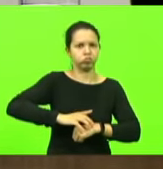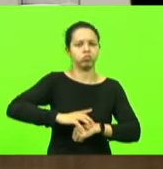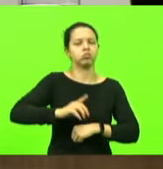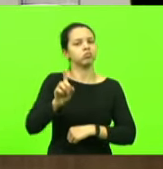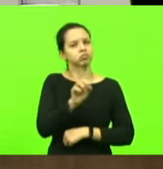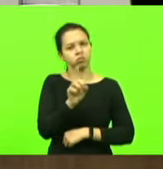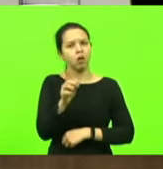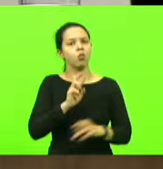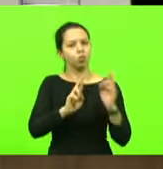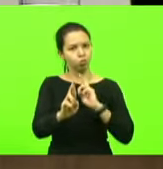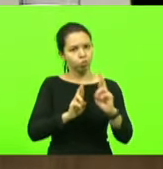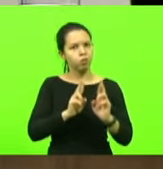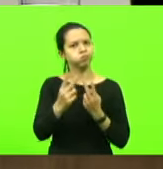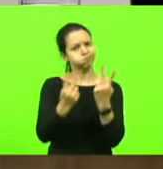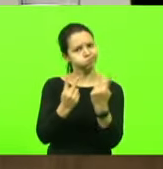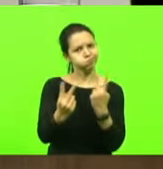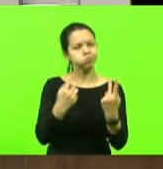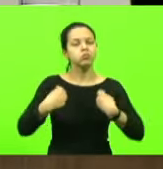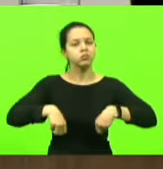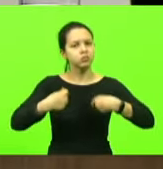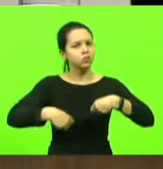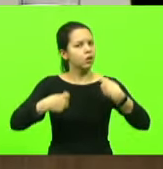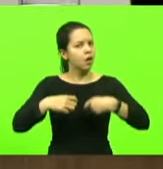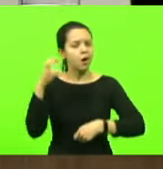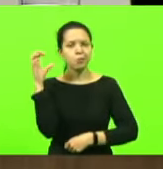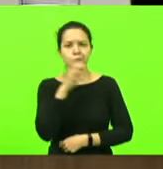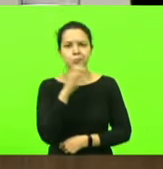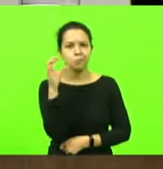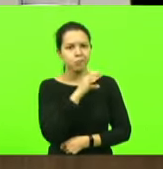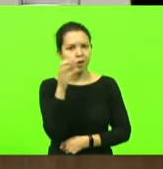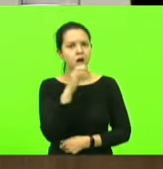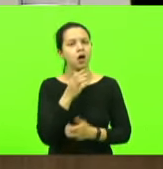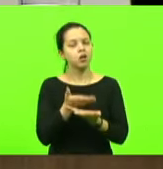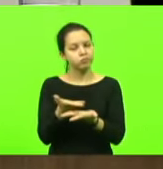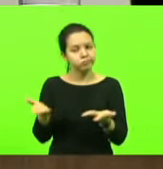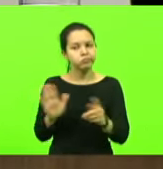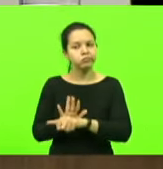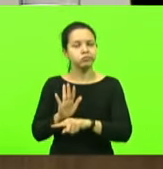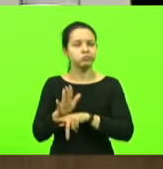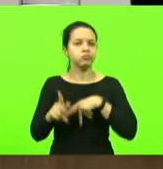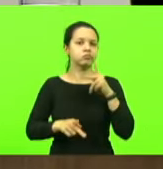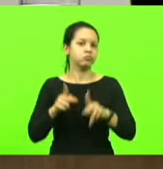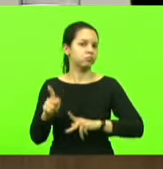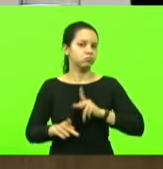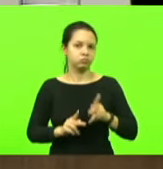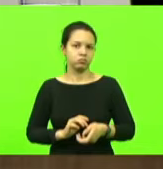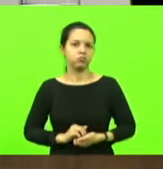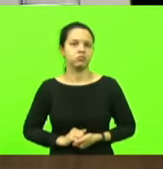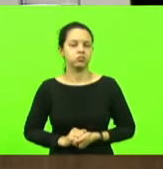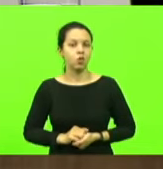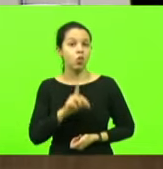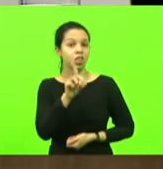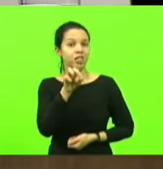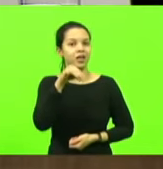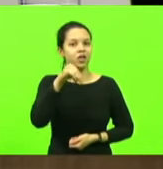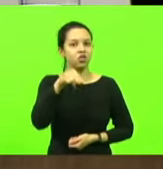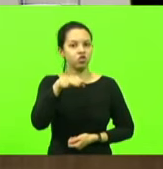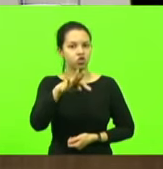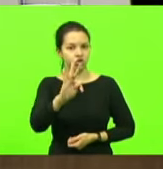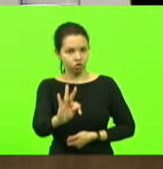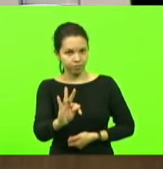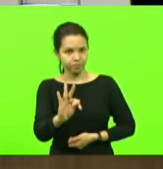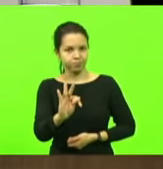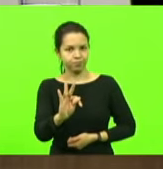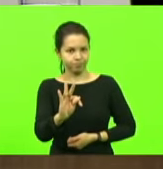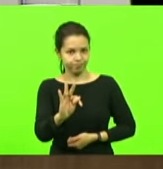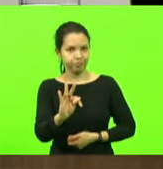ser duplicada o quanto antes para os catarinenses. E o DENIT, deputado Zé Milton,